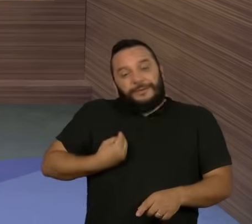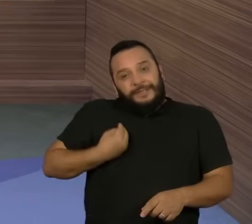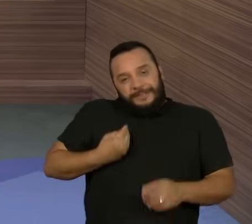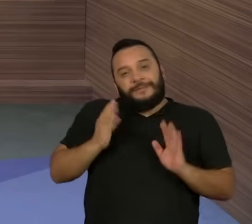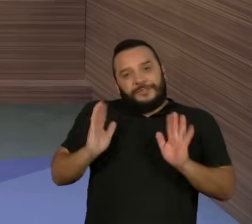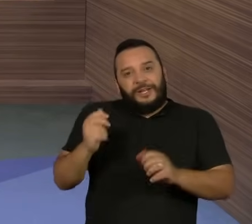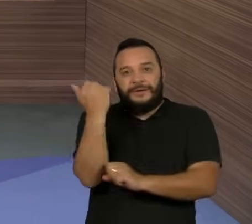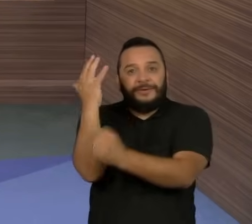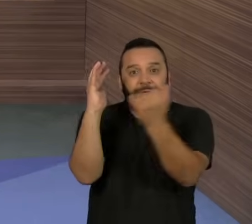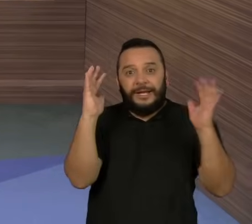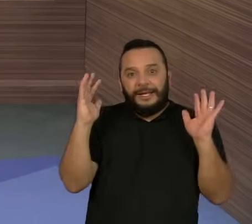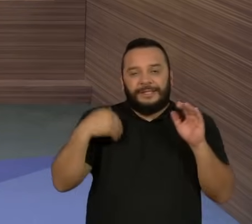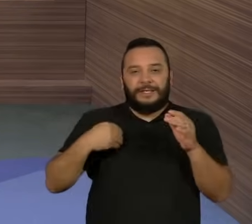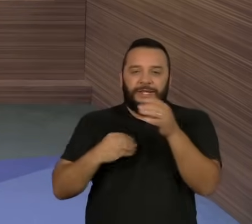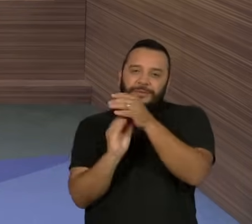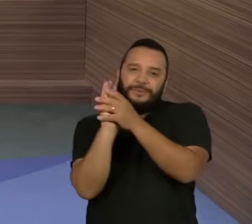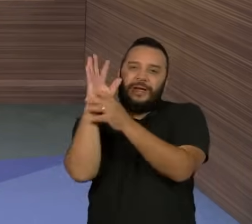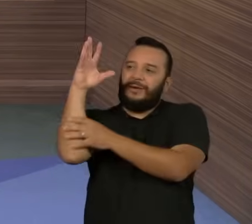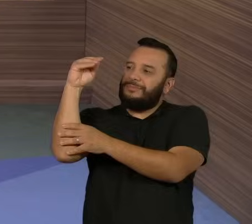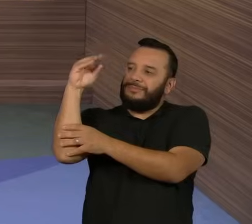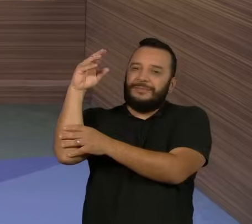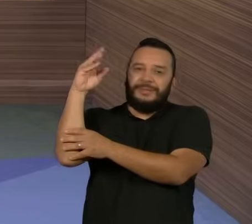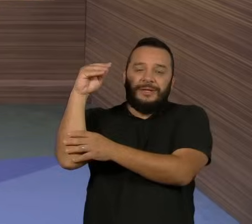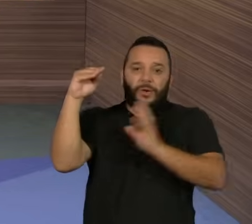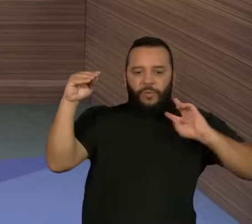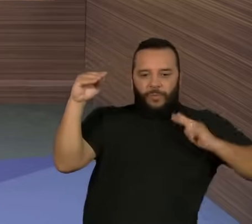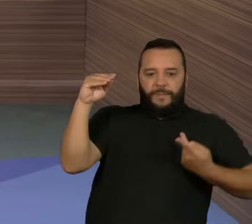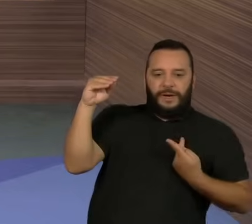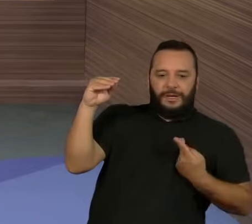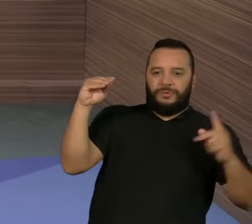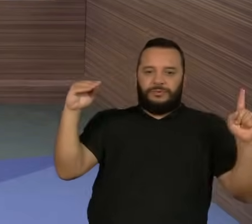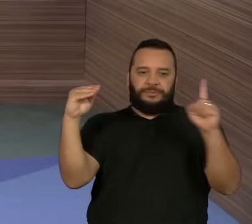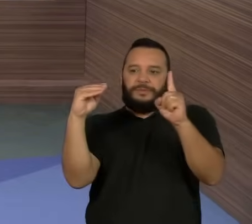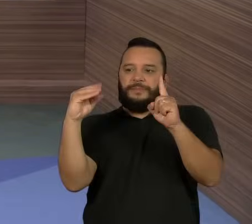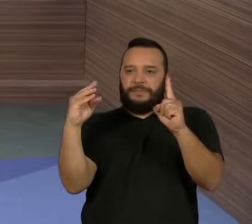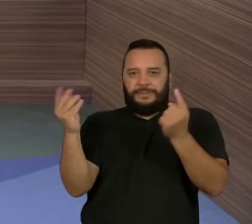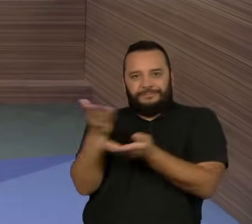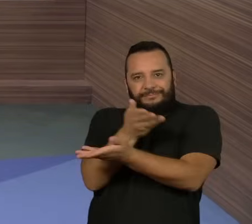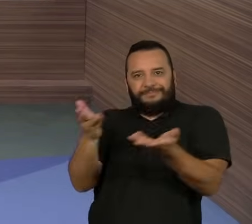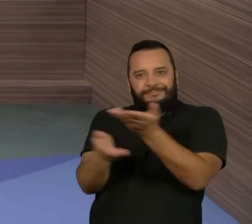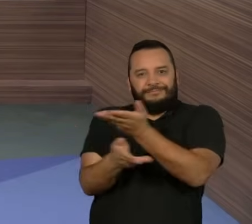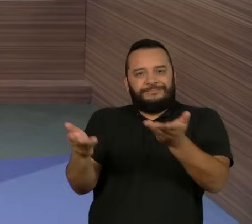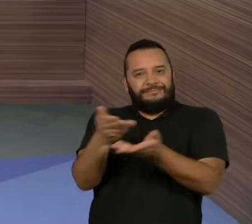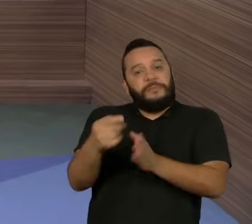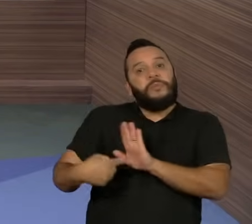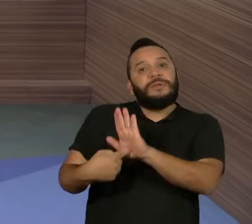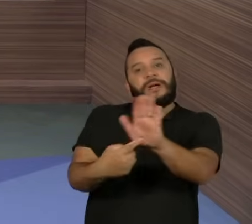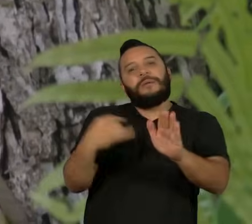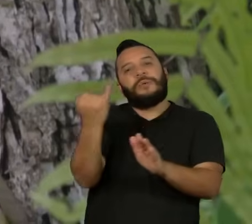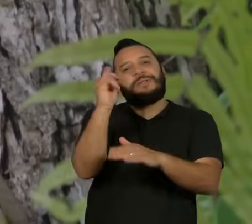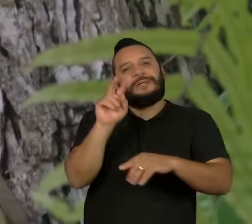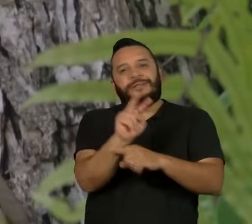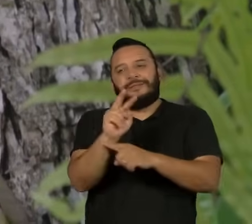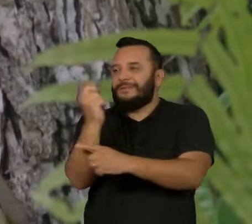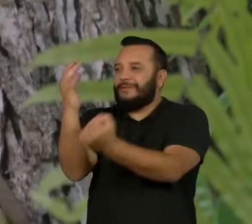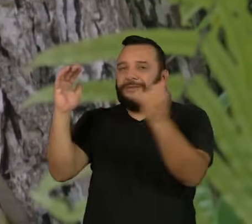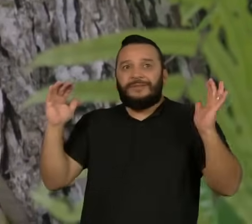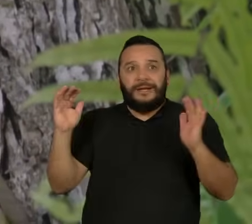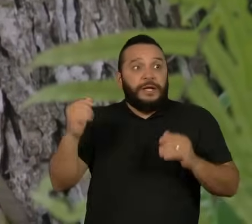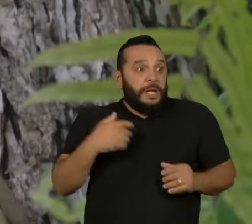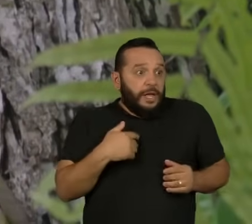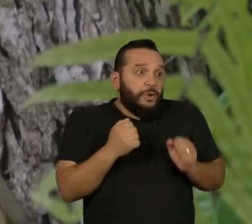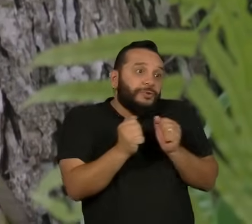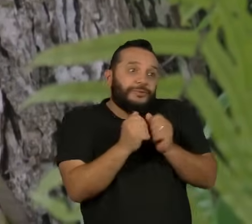bonecos interagem com os personagens reais para mostrar a importância de conservar a natureza. Eu moro com a